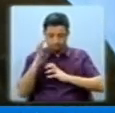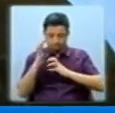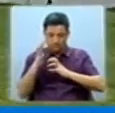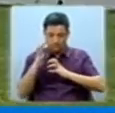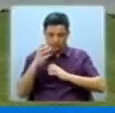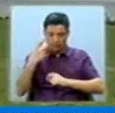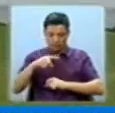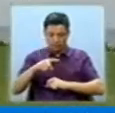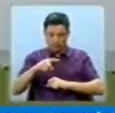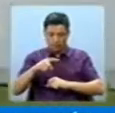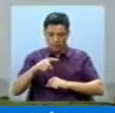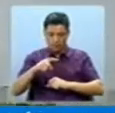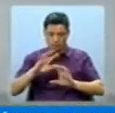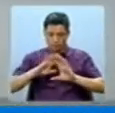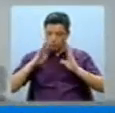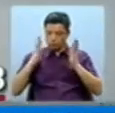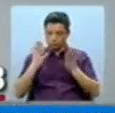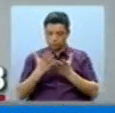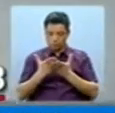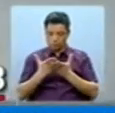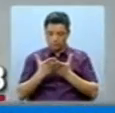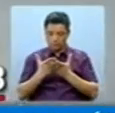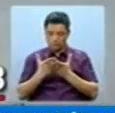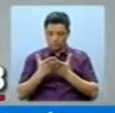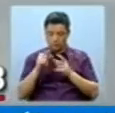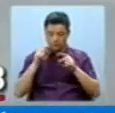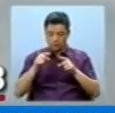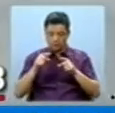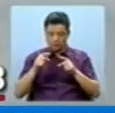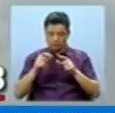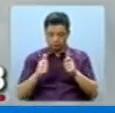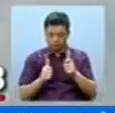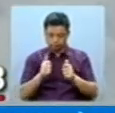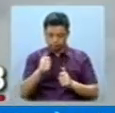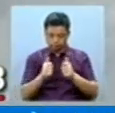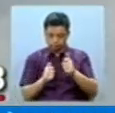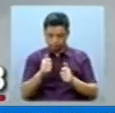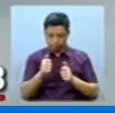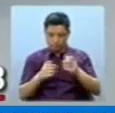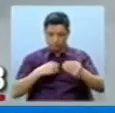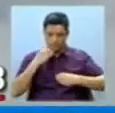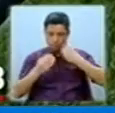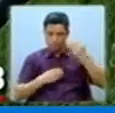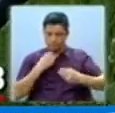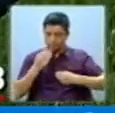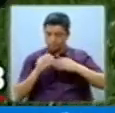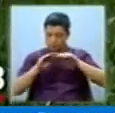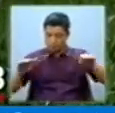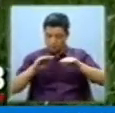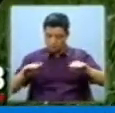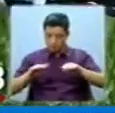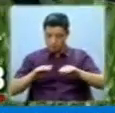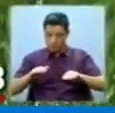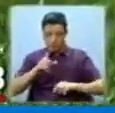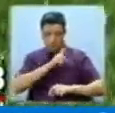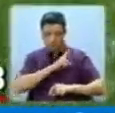has. O uso generalizado e descontrolado destas aeronaves telecomandadas está a provocar preocupações a vários níveis, desde o ataque à